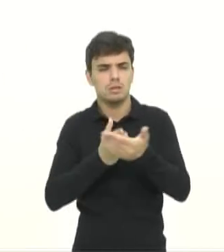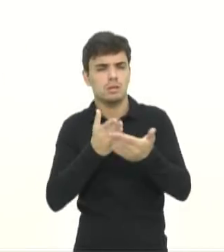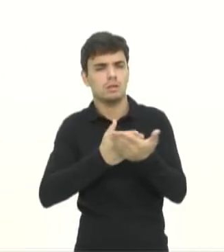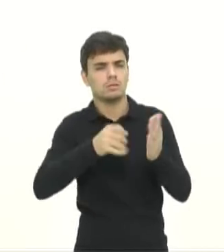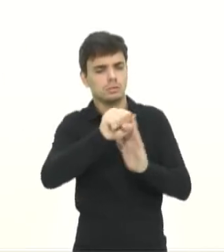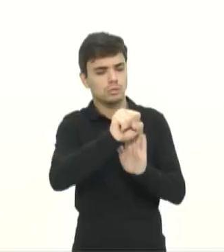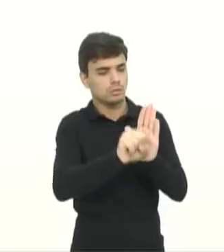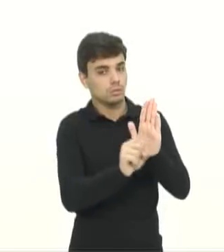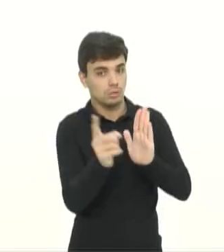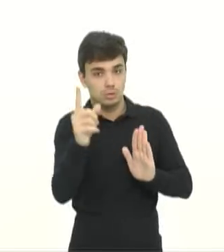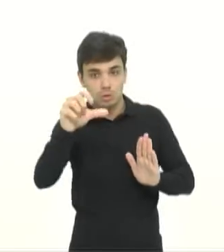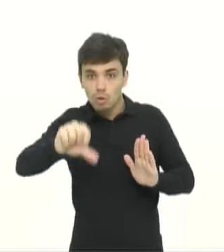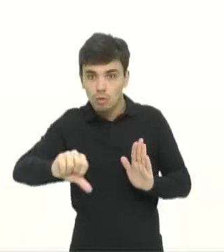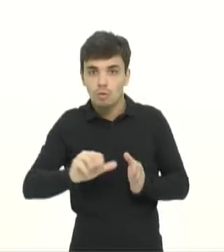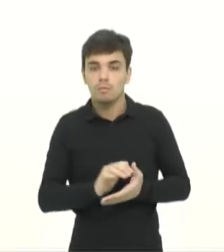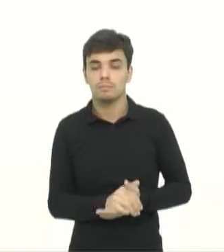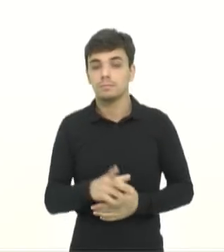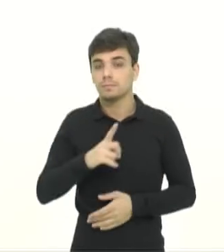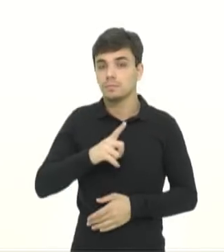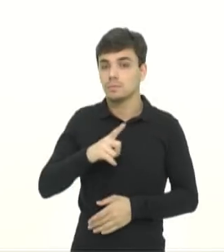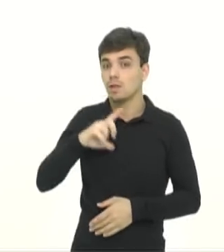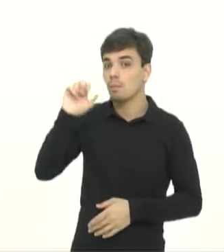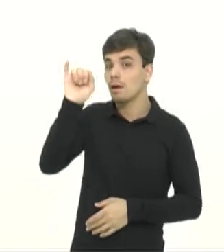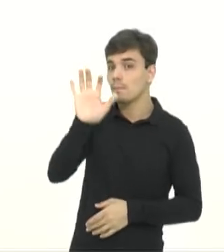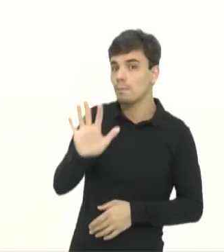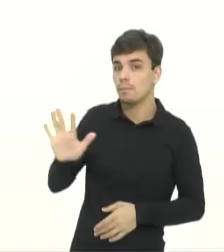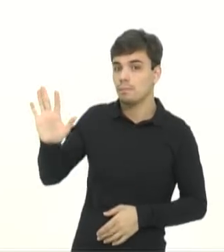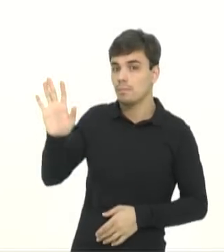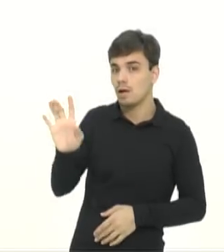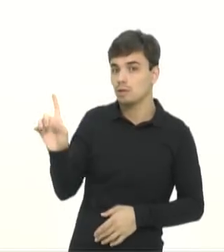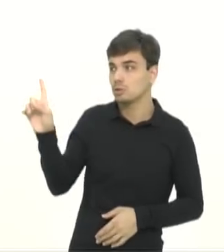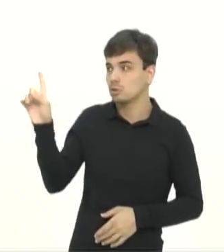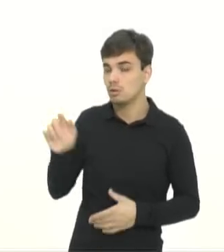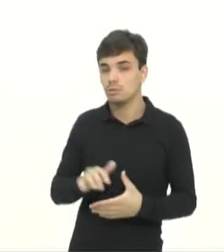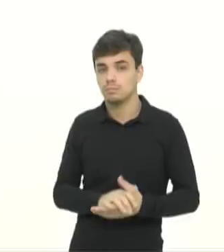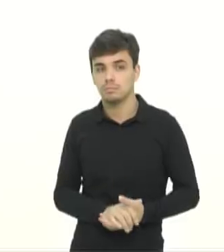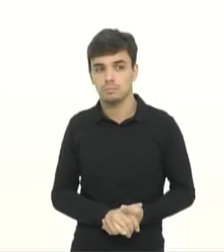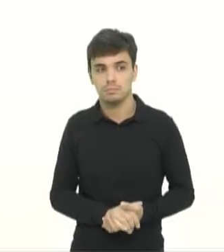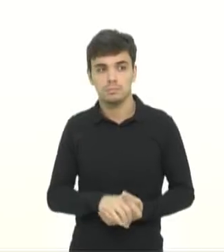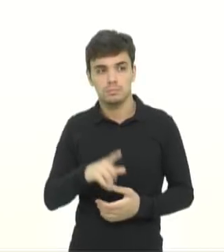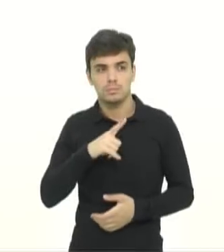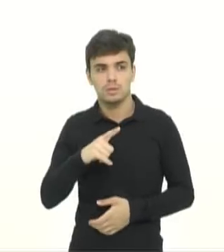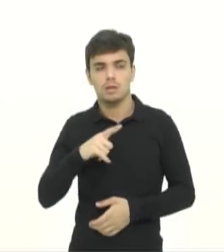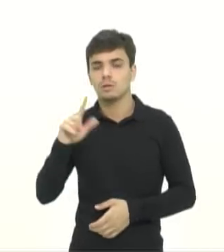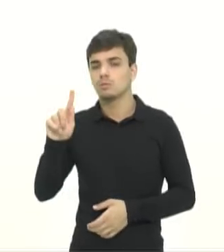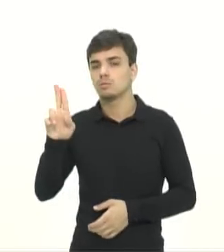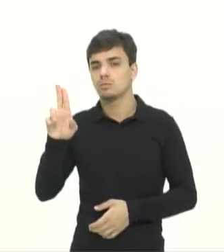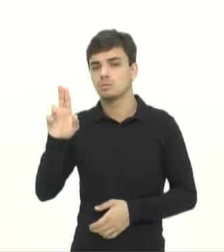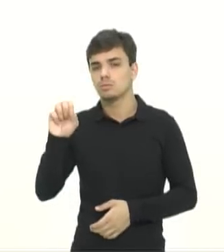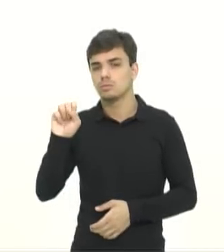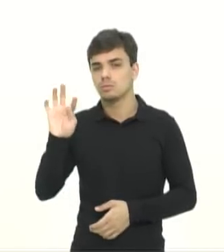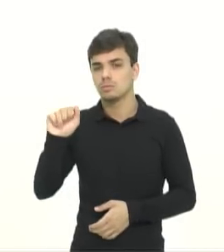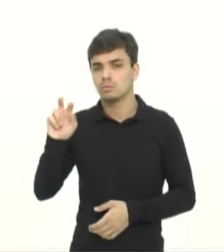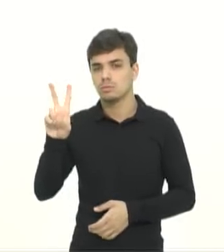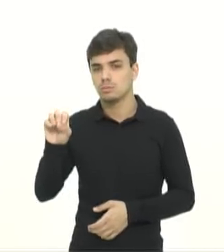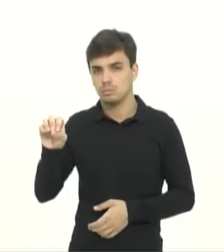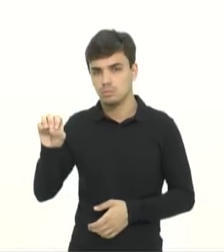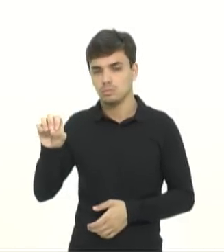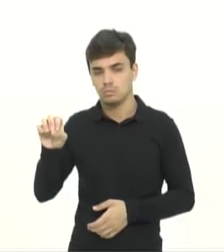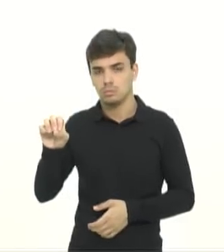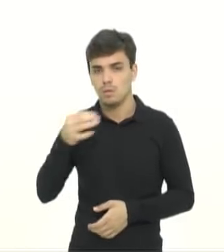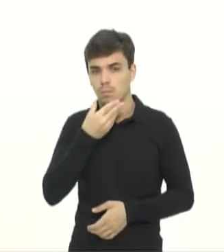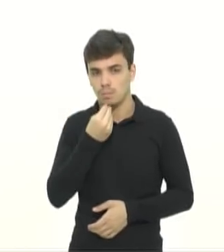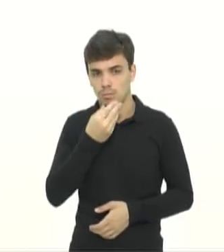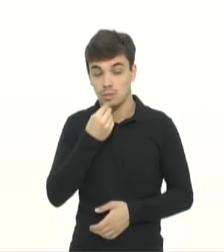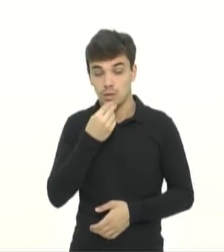século XIX. A gente tem aqui uma ilustração de uma pintura, né, do Gustave Courbet. A gente tem uma imagem da pintura dele